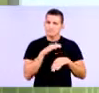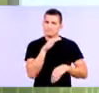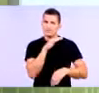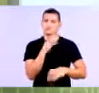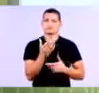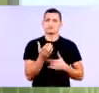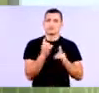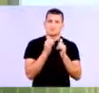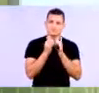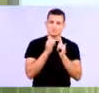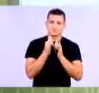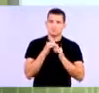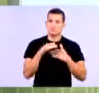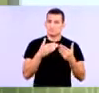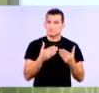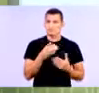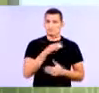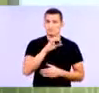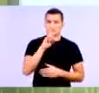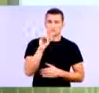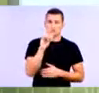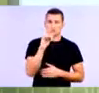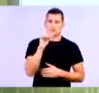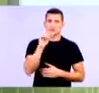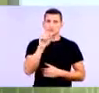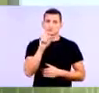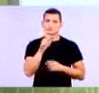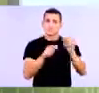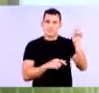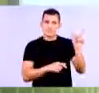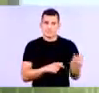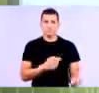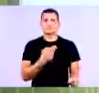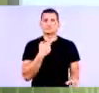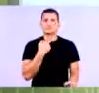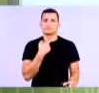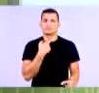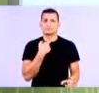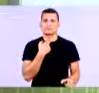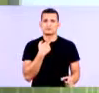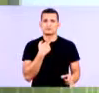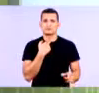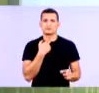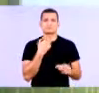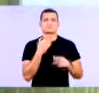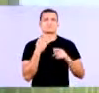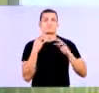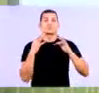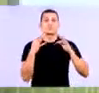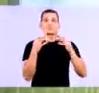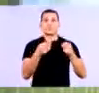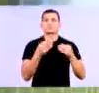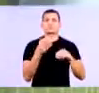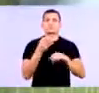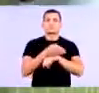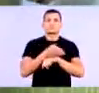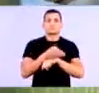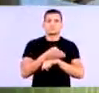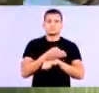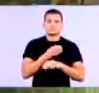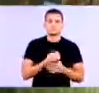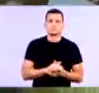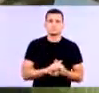informações. Só que esses dados de clientes, eles não podem estar à disposição de todos.